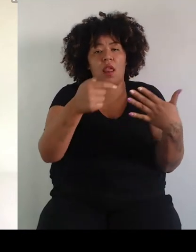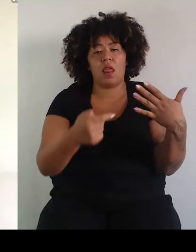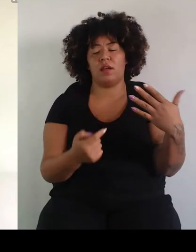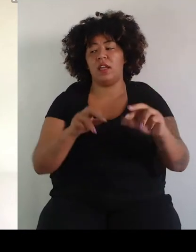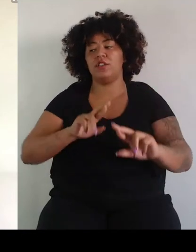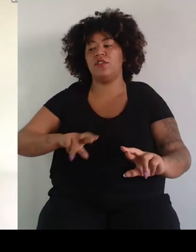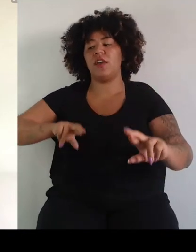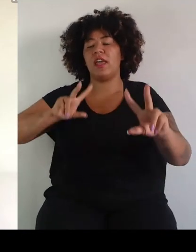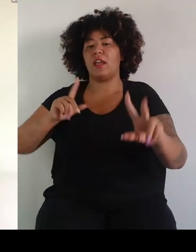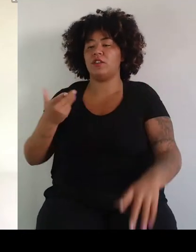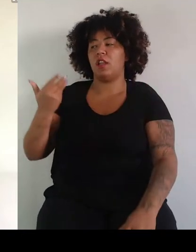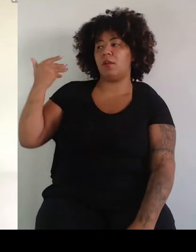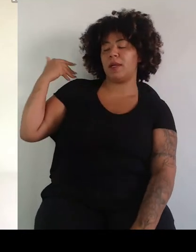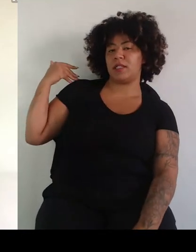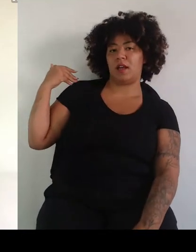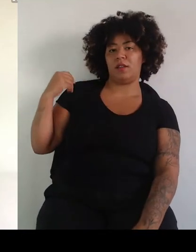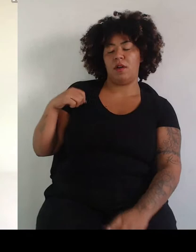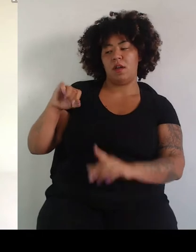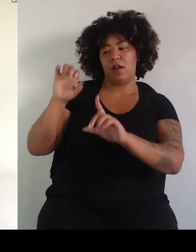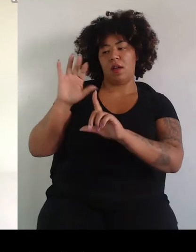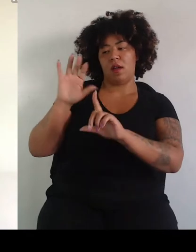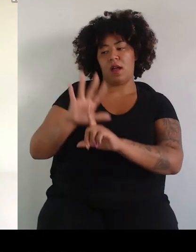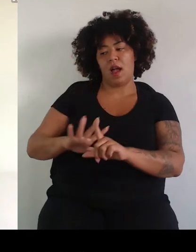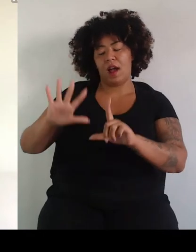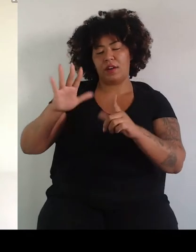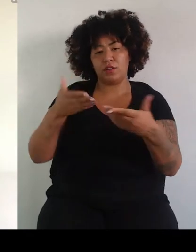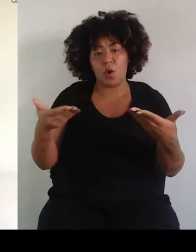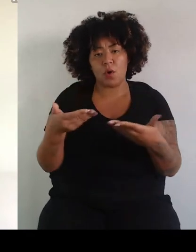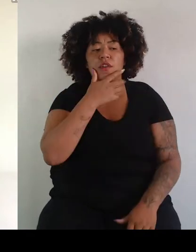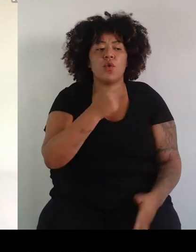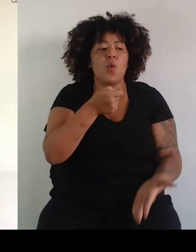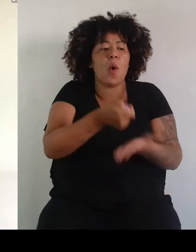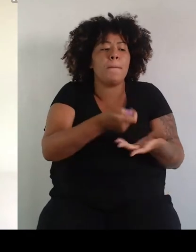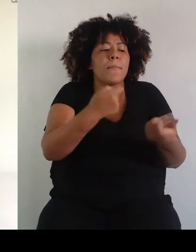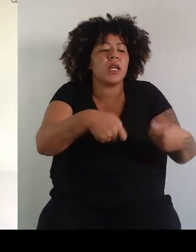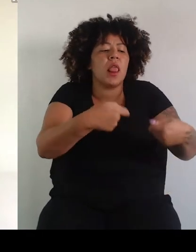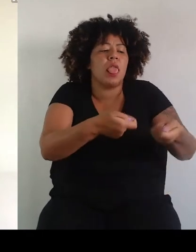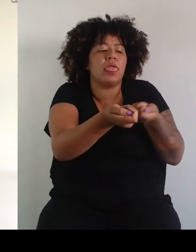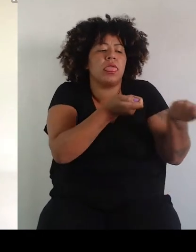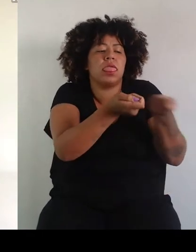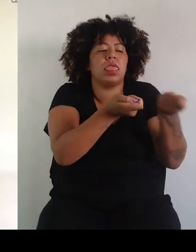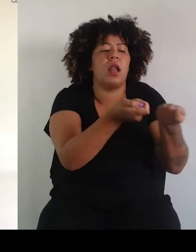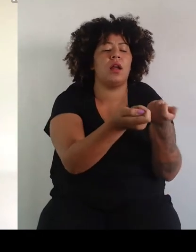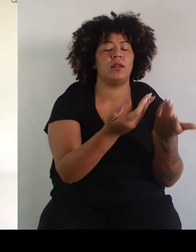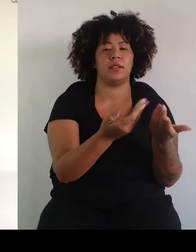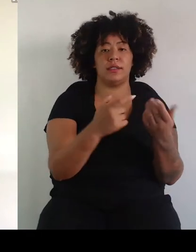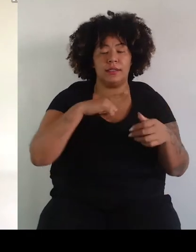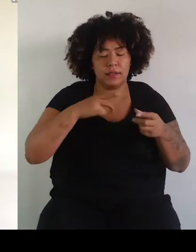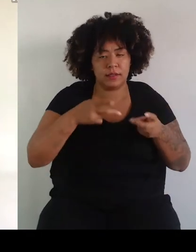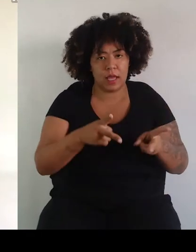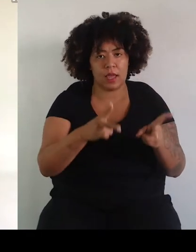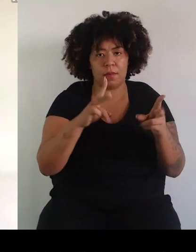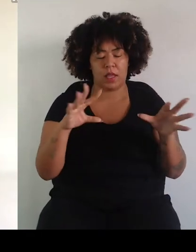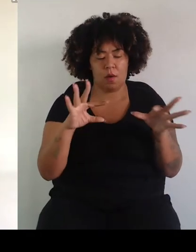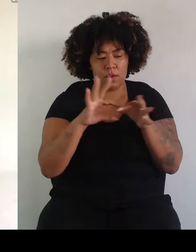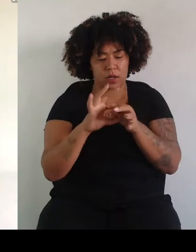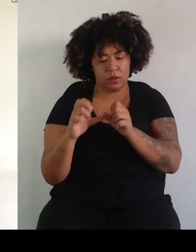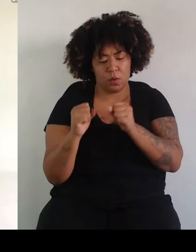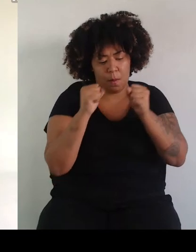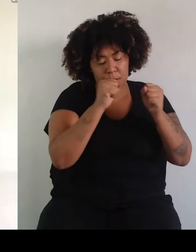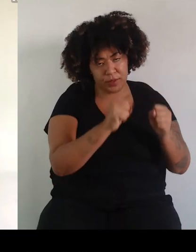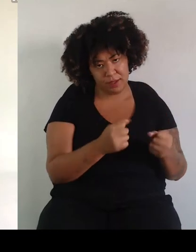de certo modo era amigo do Poder Generais sempre muito próximo do Poder mas há algo que